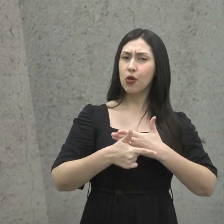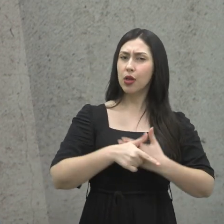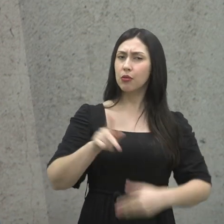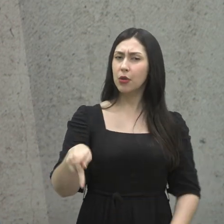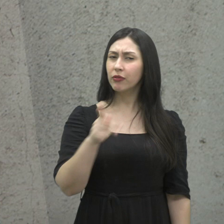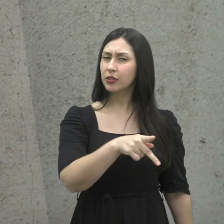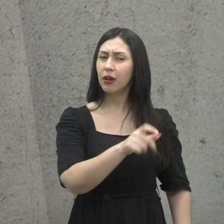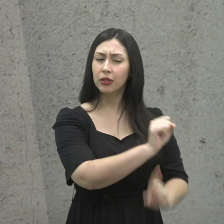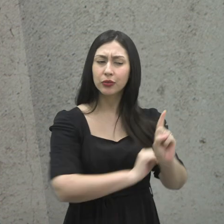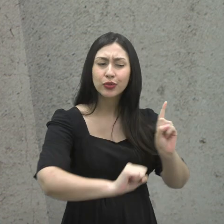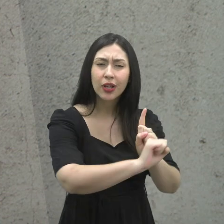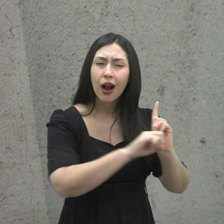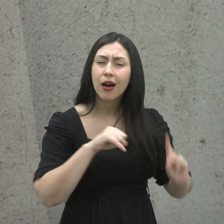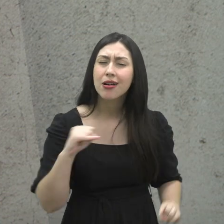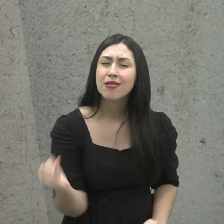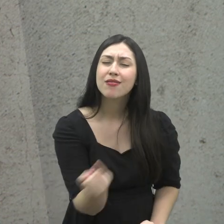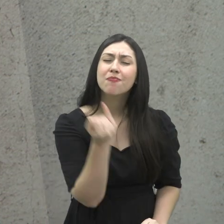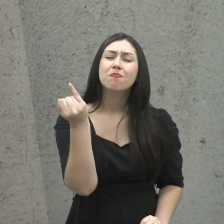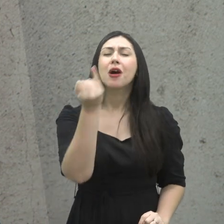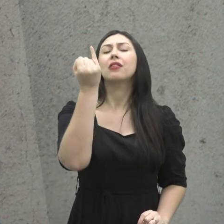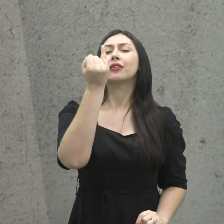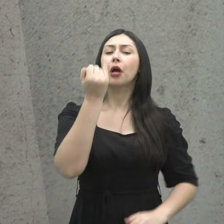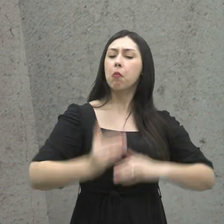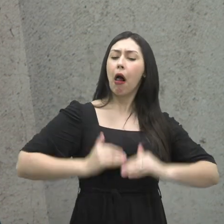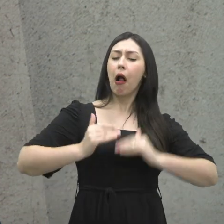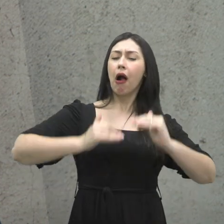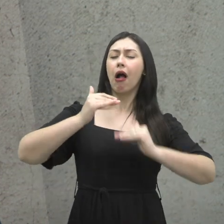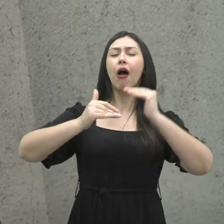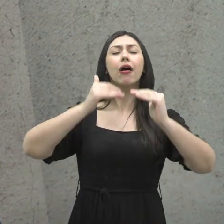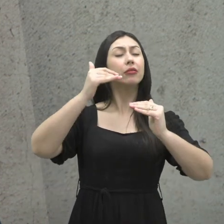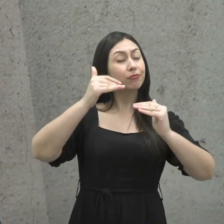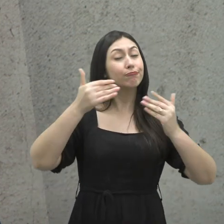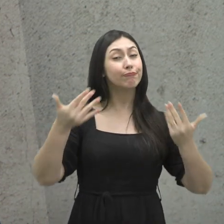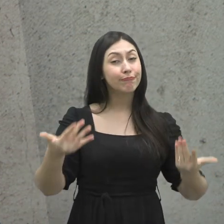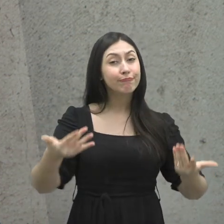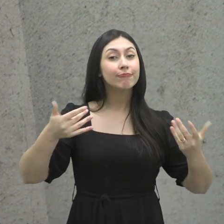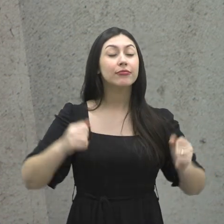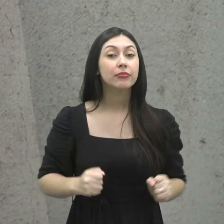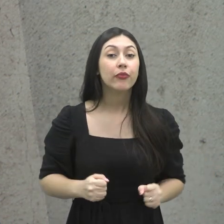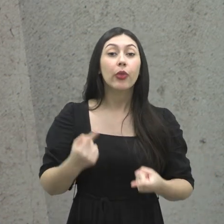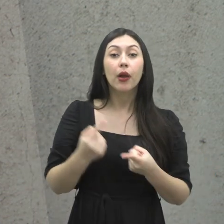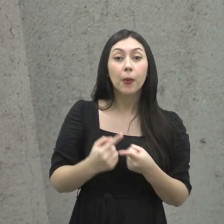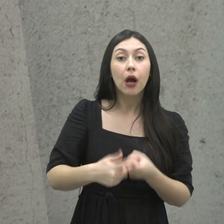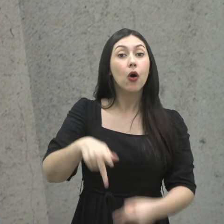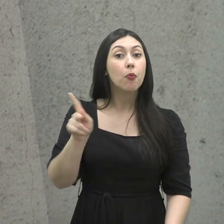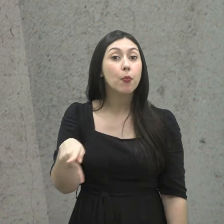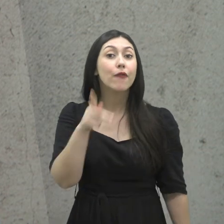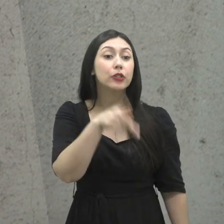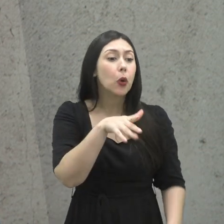sociedade é fundamental, né, para o desenvolvimento e educação de todos nós, né, professora? Afinal, o professor é